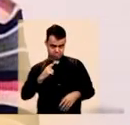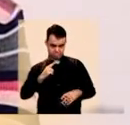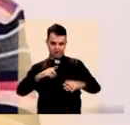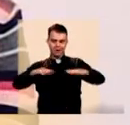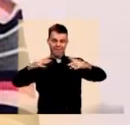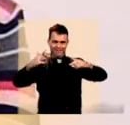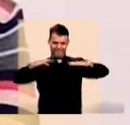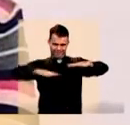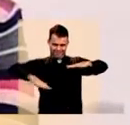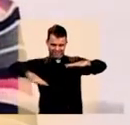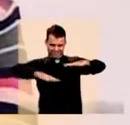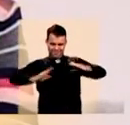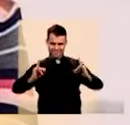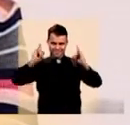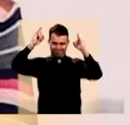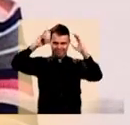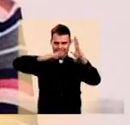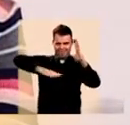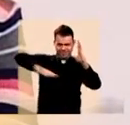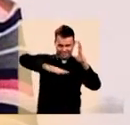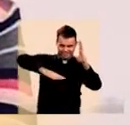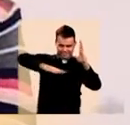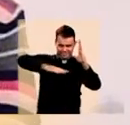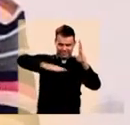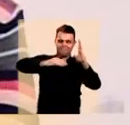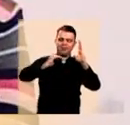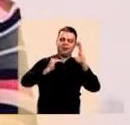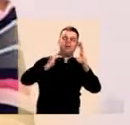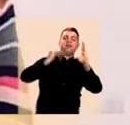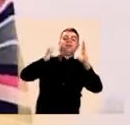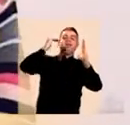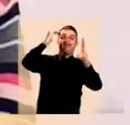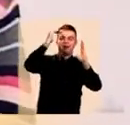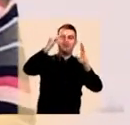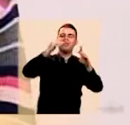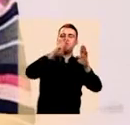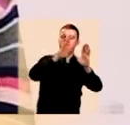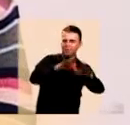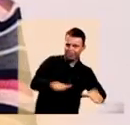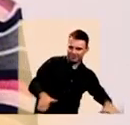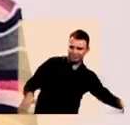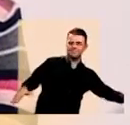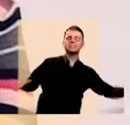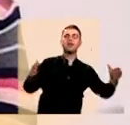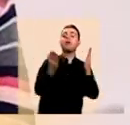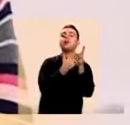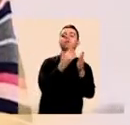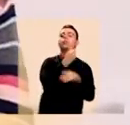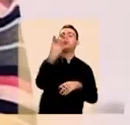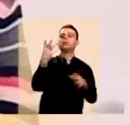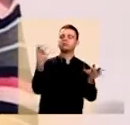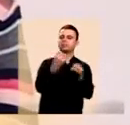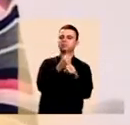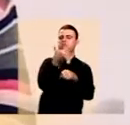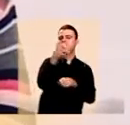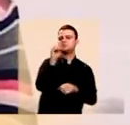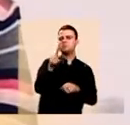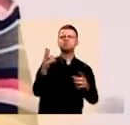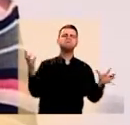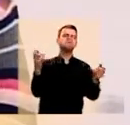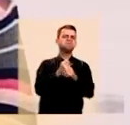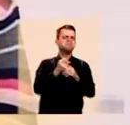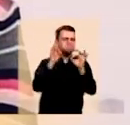Lá no térreo, né, que fica a circulante. Já na infantil a gente tem 10.000. Que legal. Né? Então dá em torno